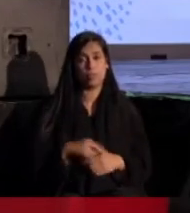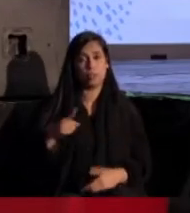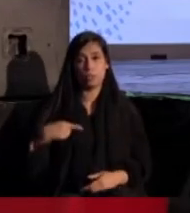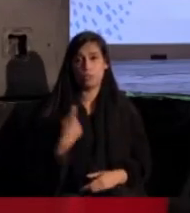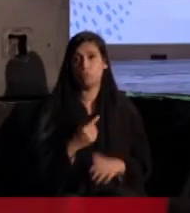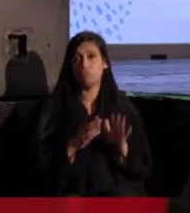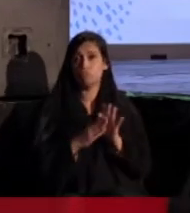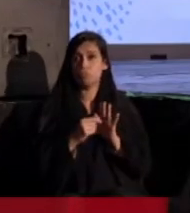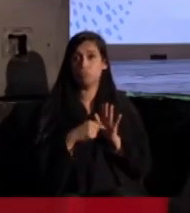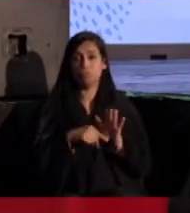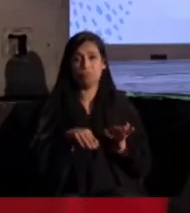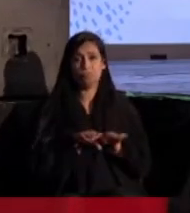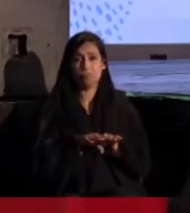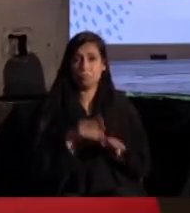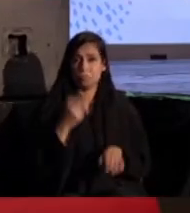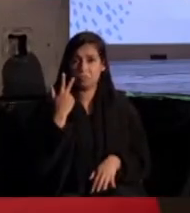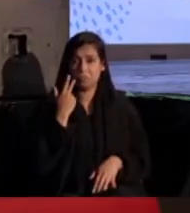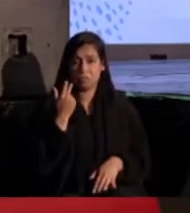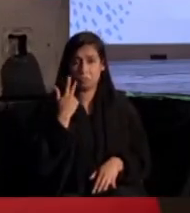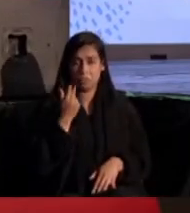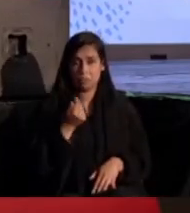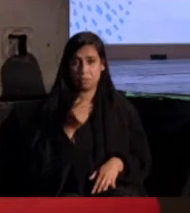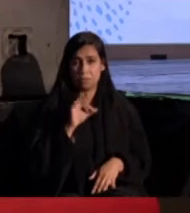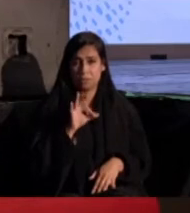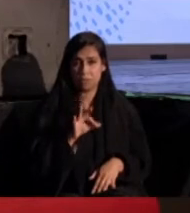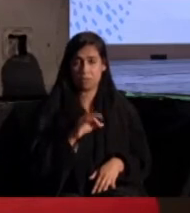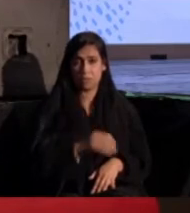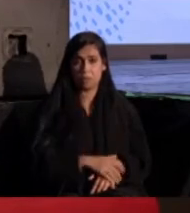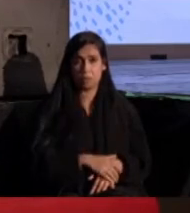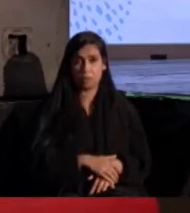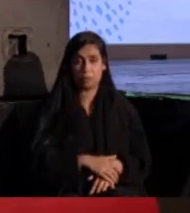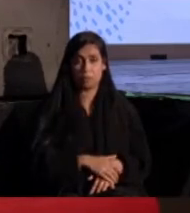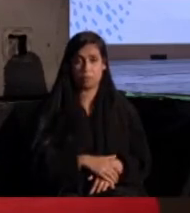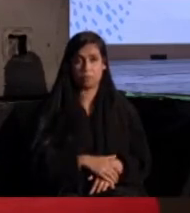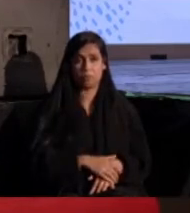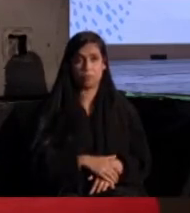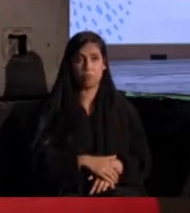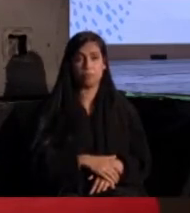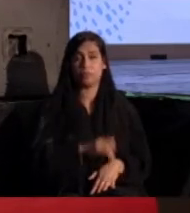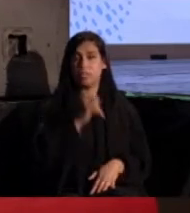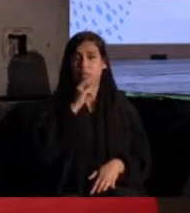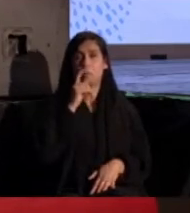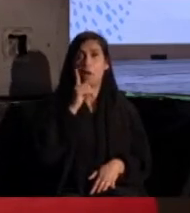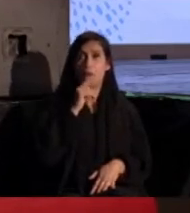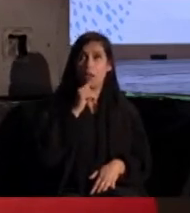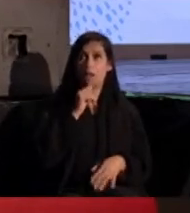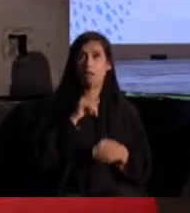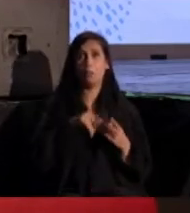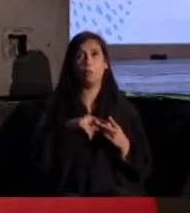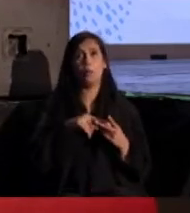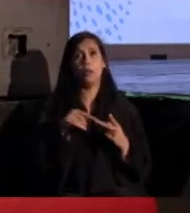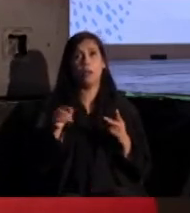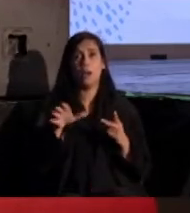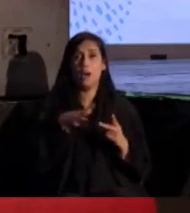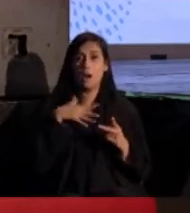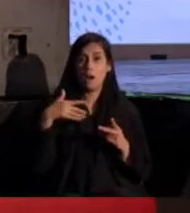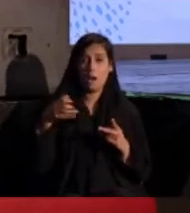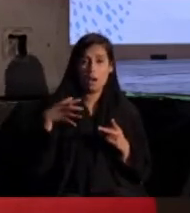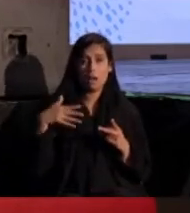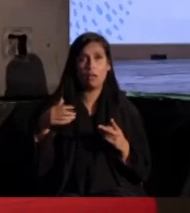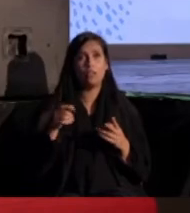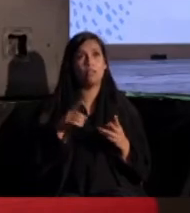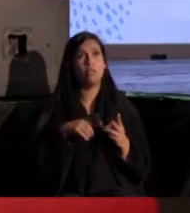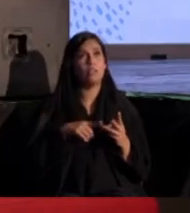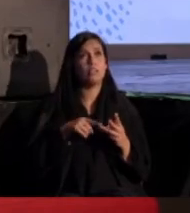uma categoria potente, né? Dentro do comum natural, água, ar, a catástrofe ambiental, ela